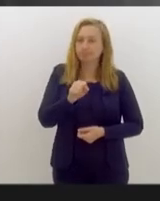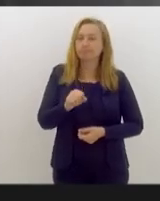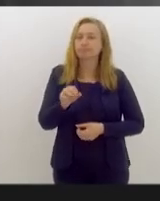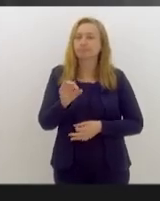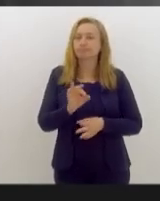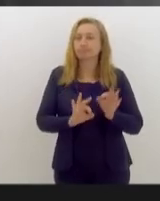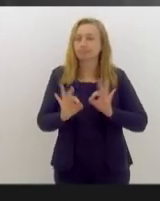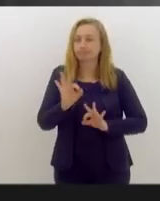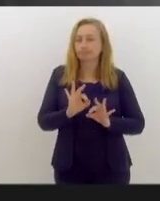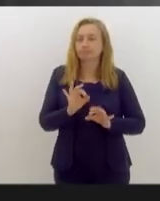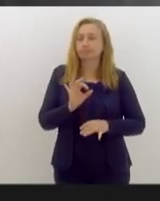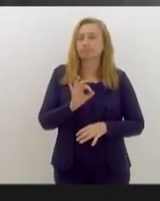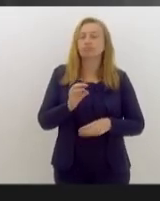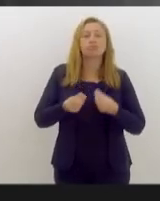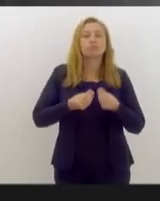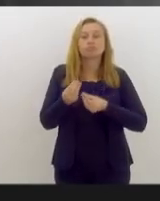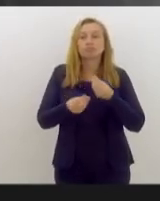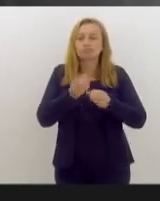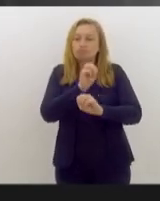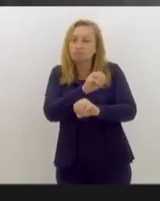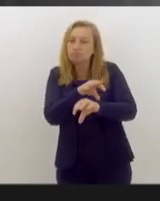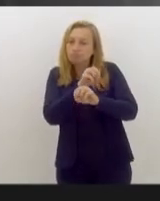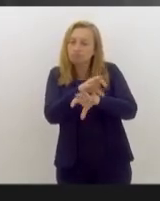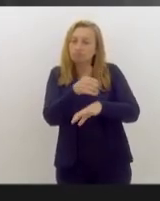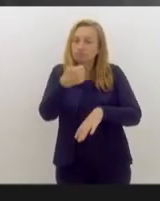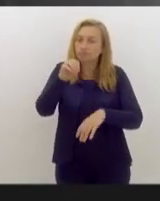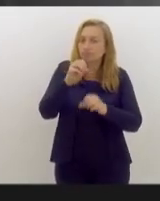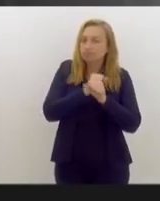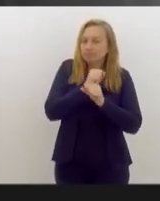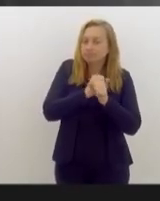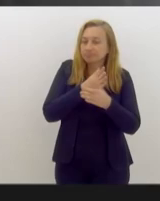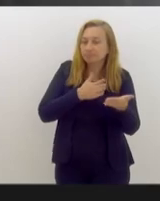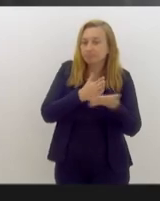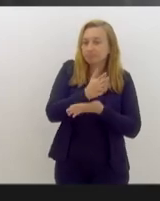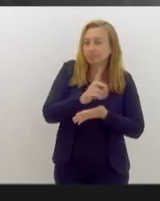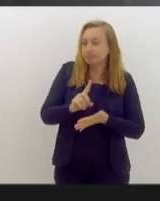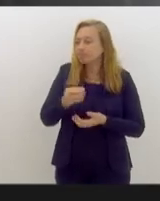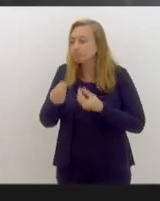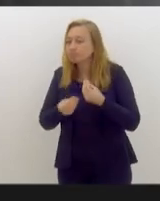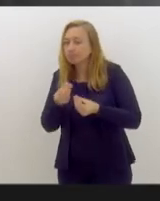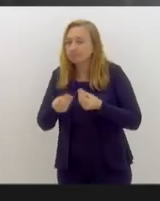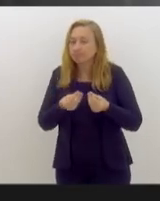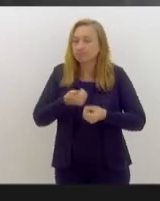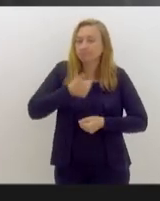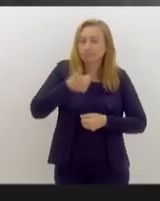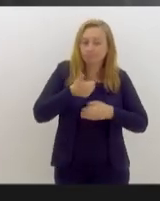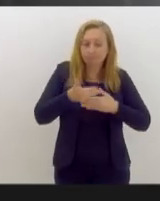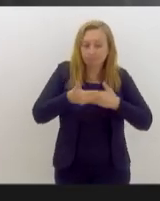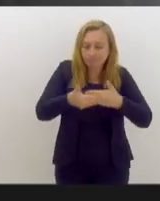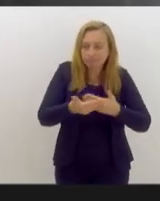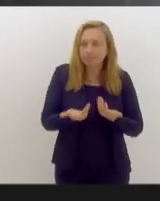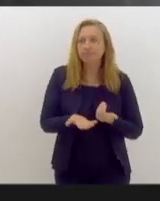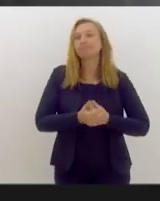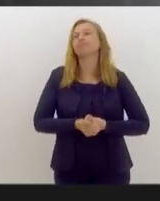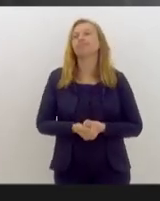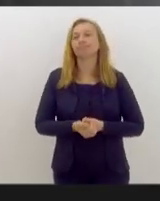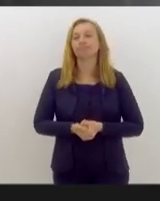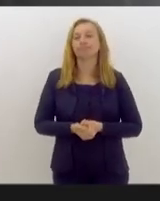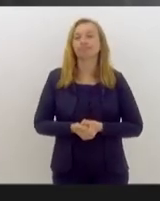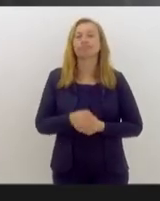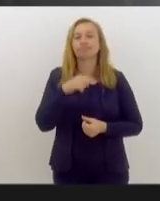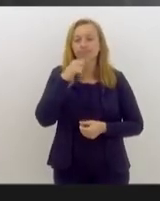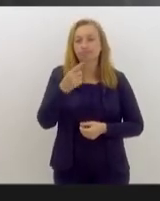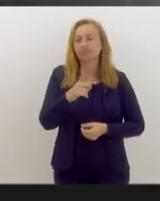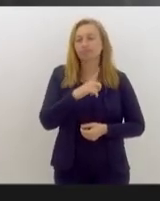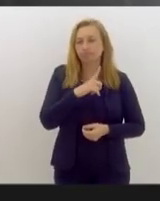plano, como que vai se dar essa vigência, vai ser 10 anos a partir da aprovação. Então, acho que é um primeiro passo, é uma primeira dúvida que eu coloco aqui